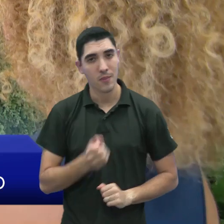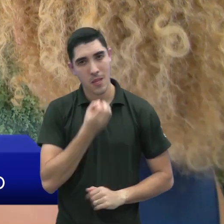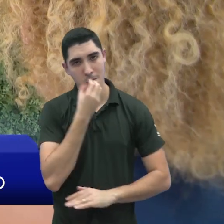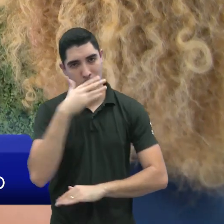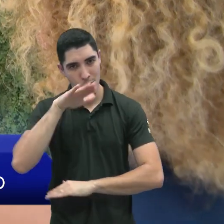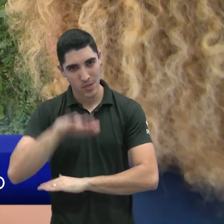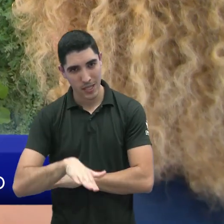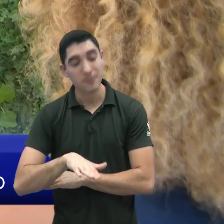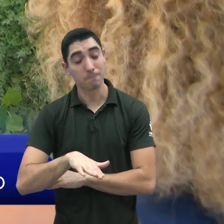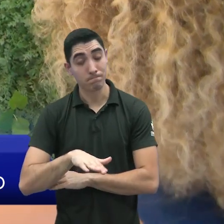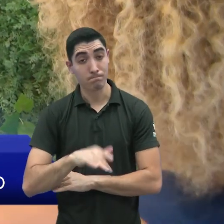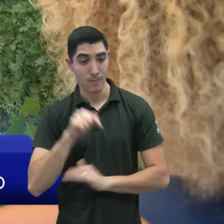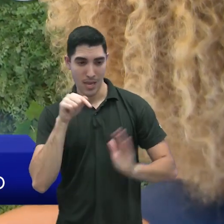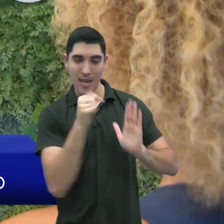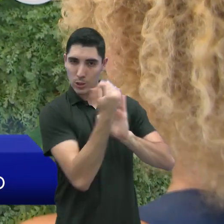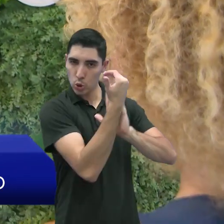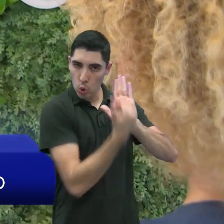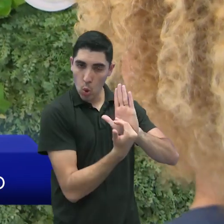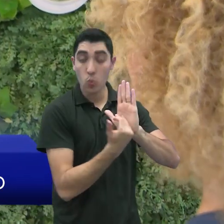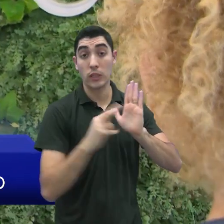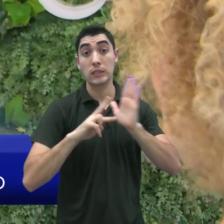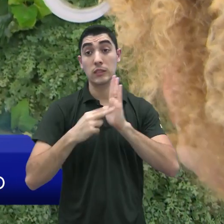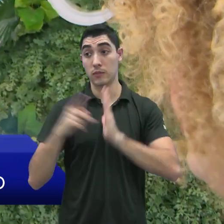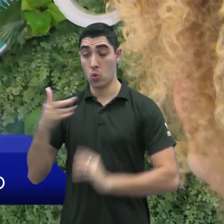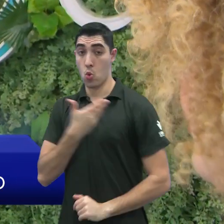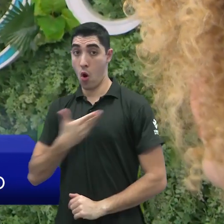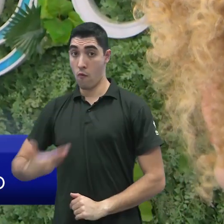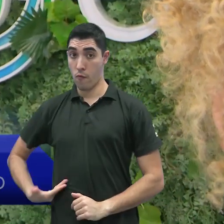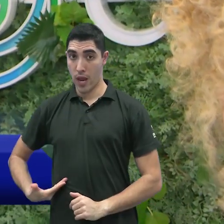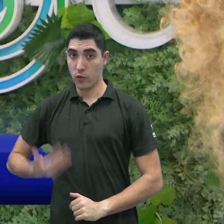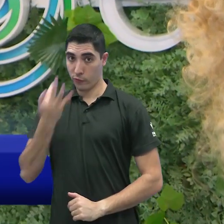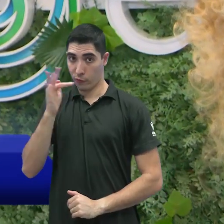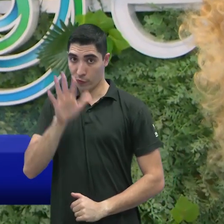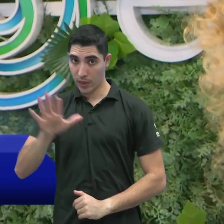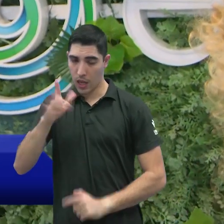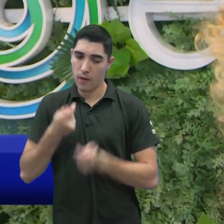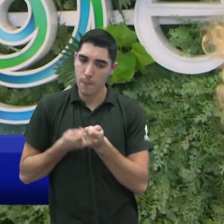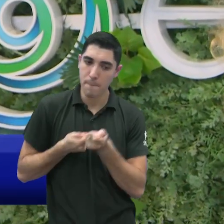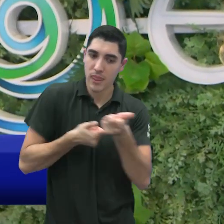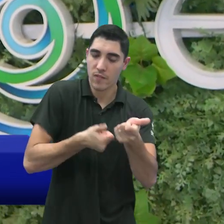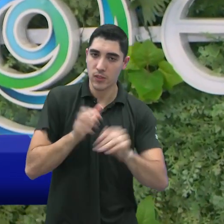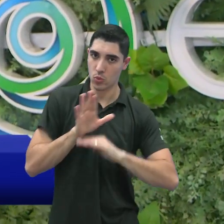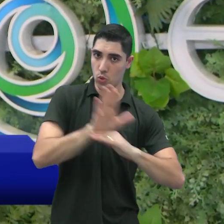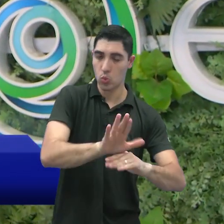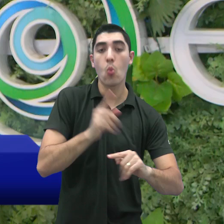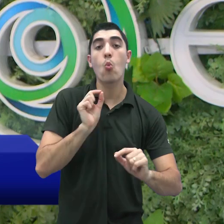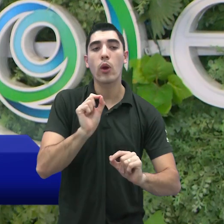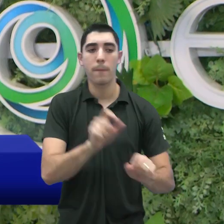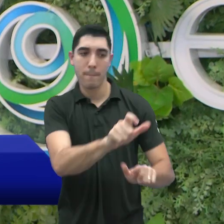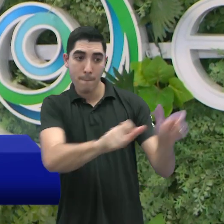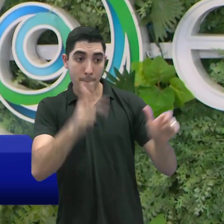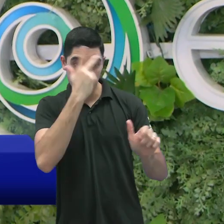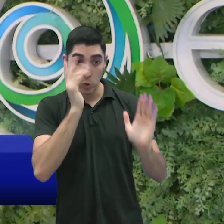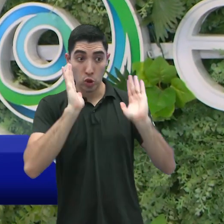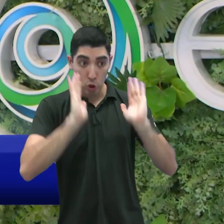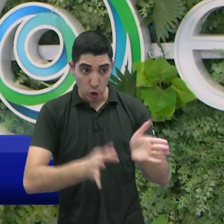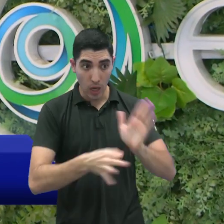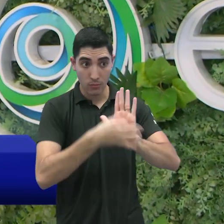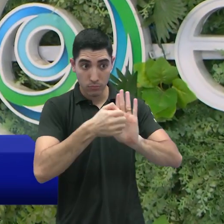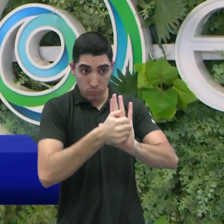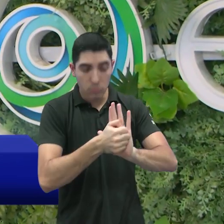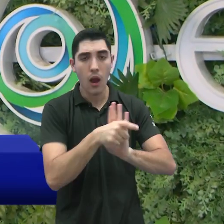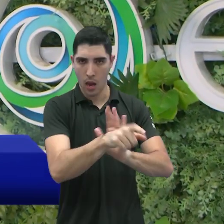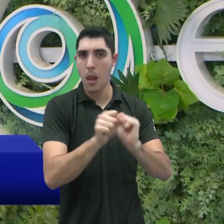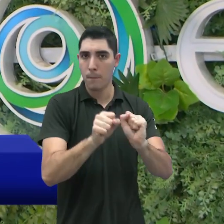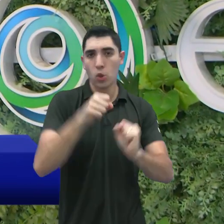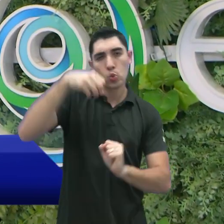Boa tarde. A tarifa social é um benefício do governo federal que é possível o cliente cadastrado receber